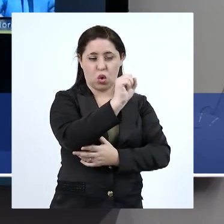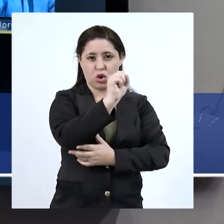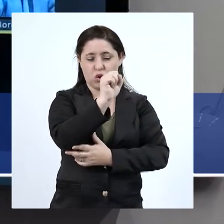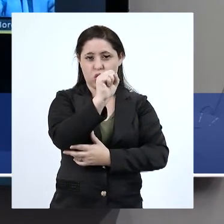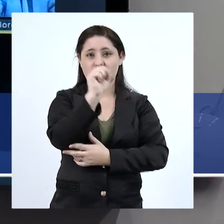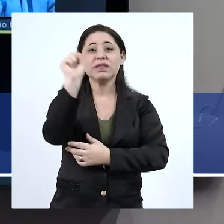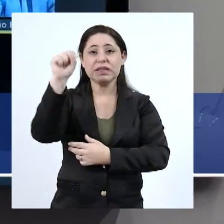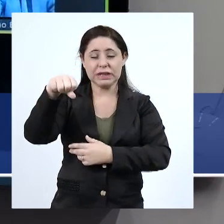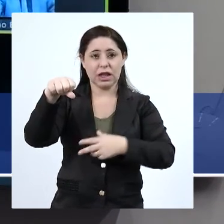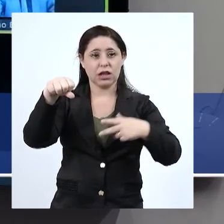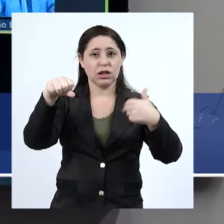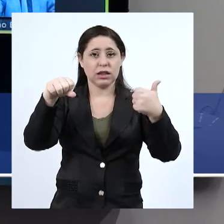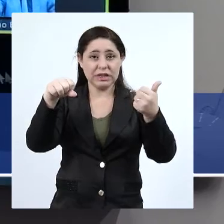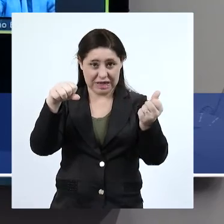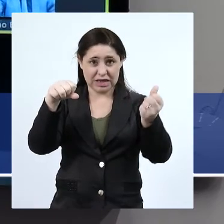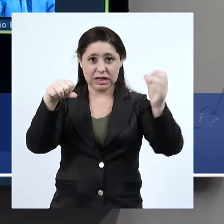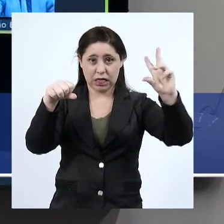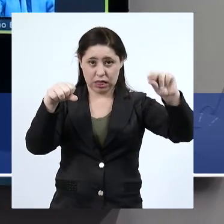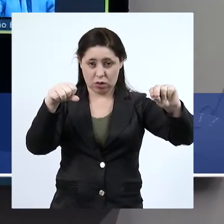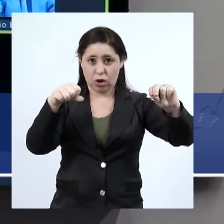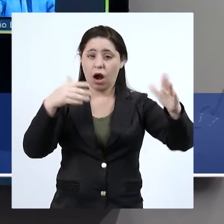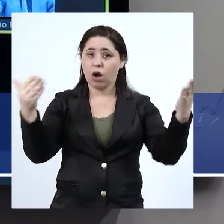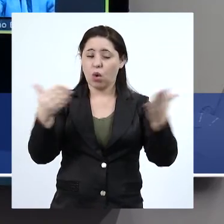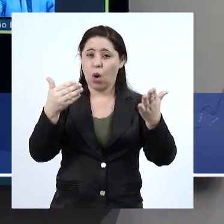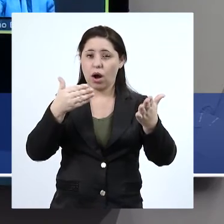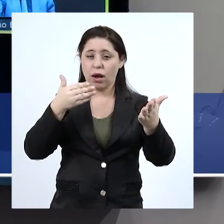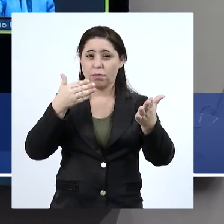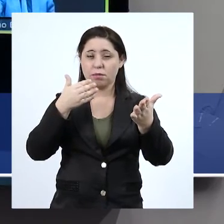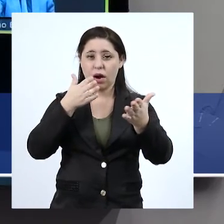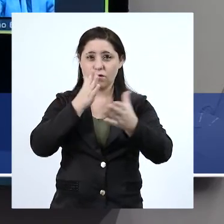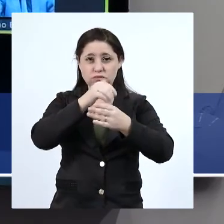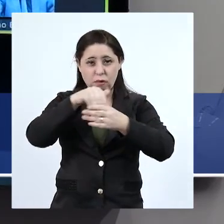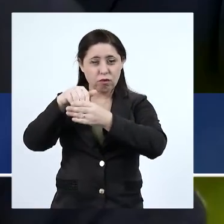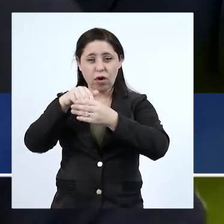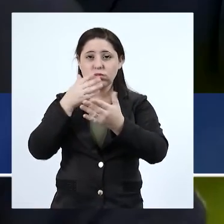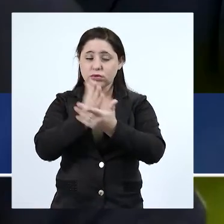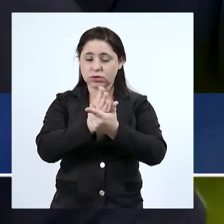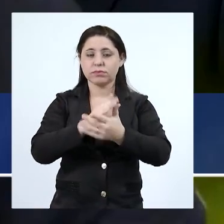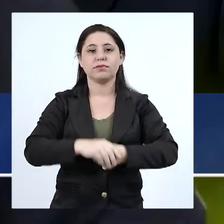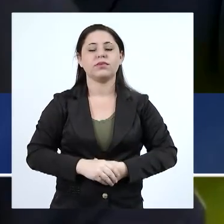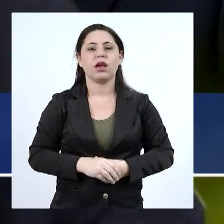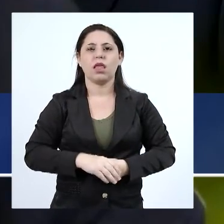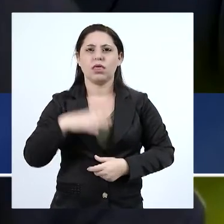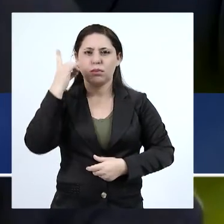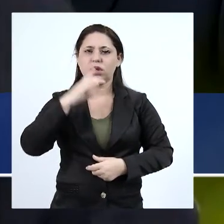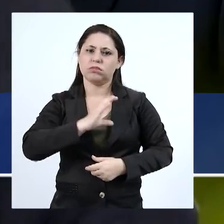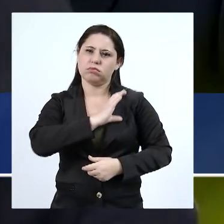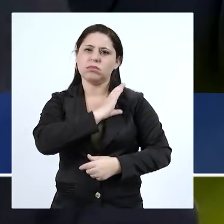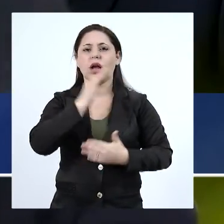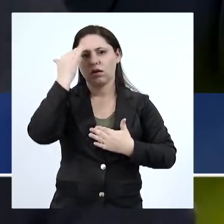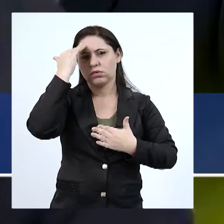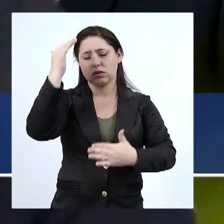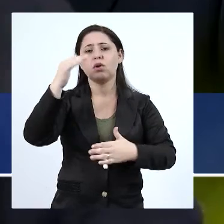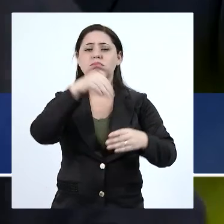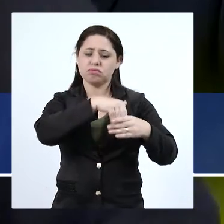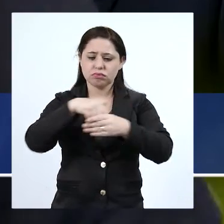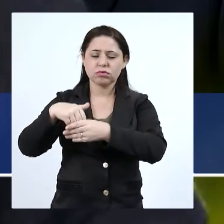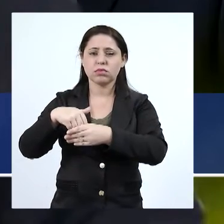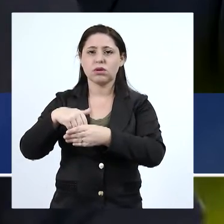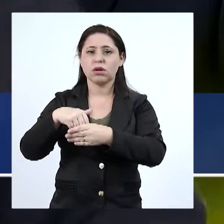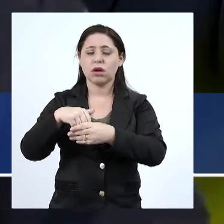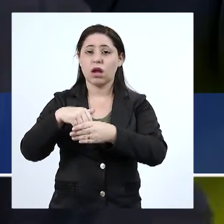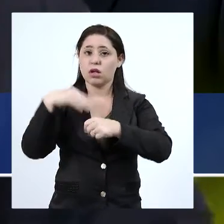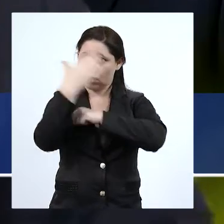projeto foi aprovado por 18 votos a 6 e segue para a segunda votação. O autor, deputado Capitão Contar, do